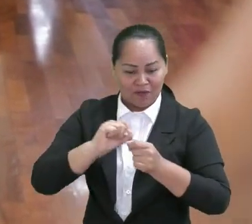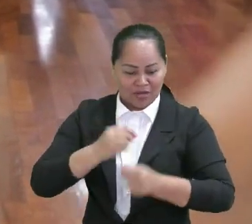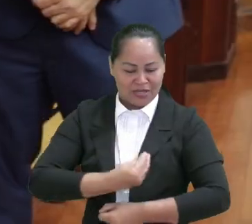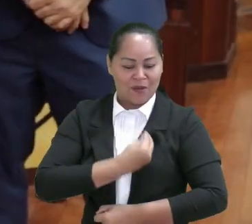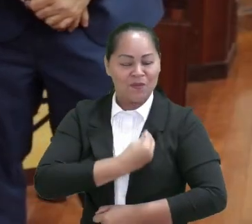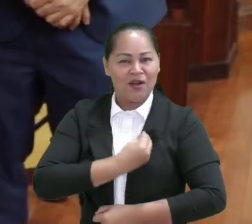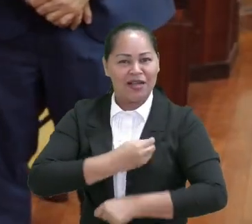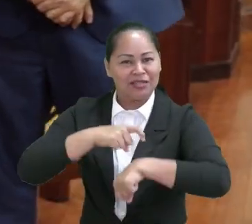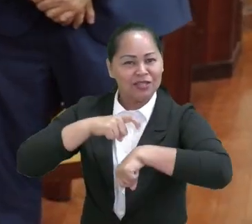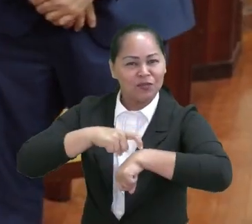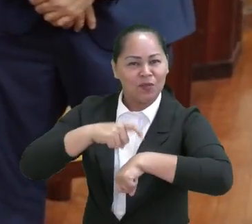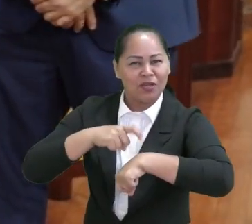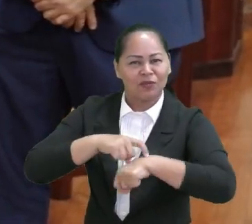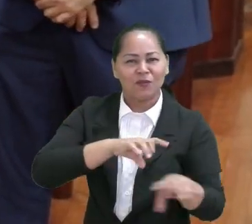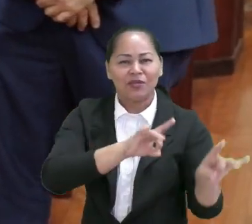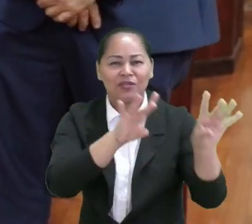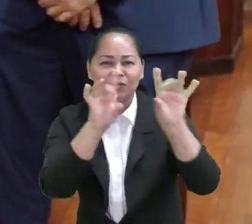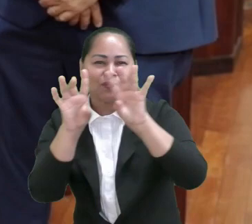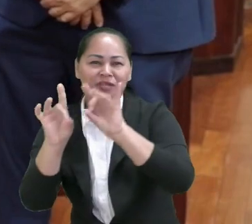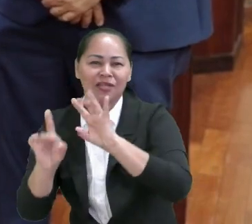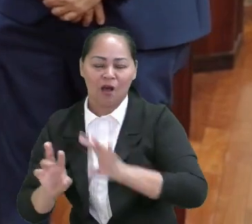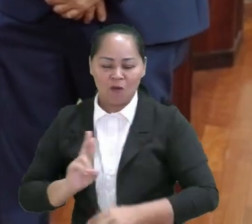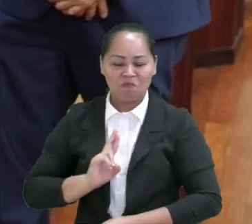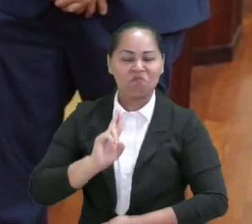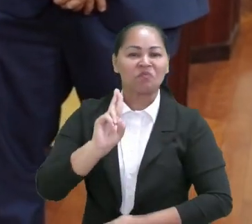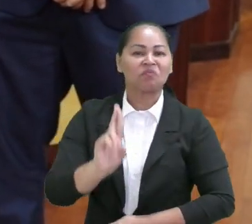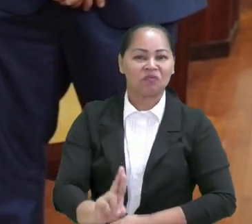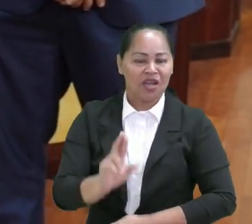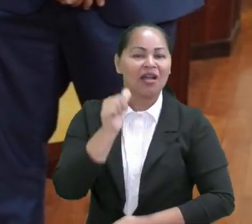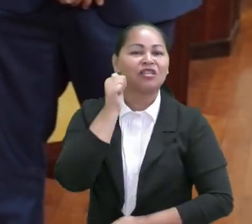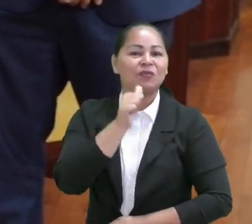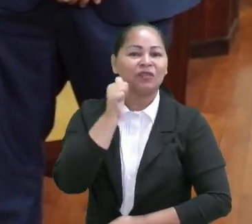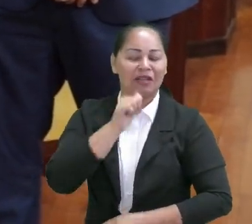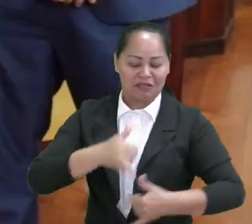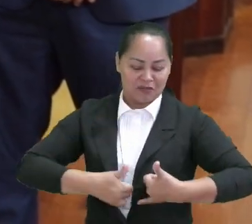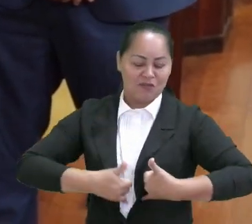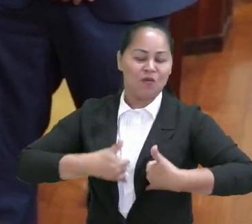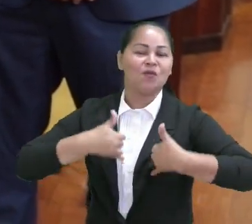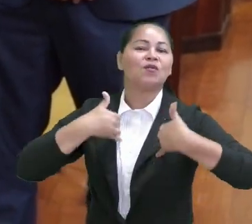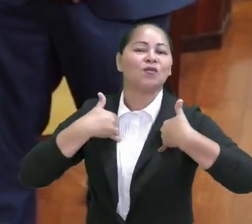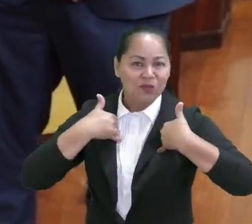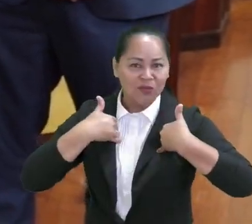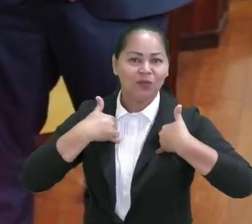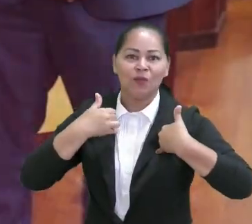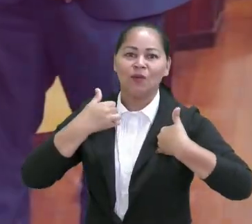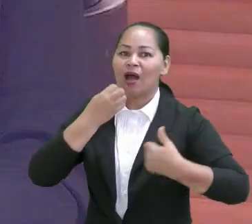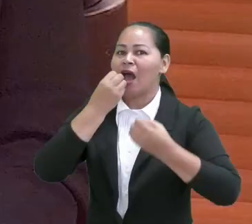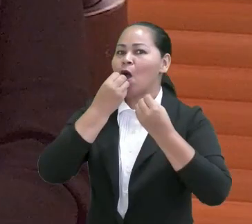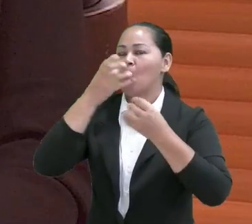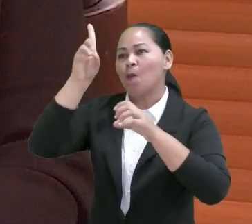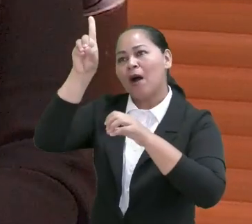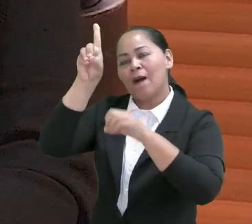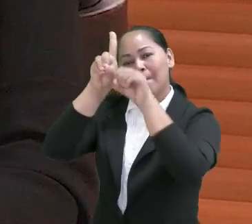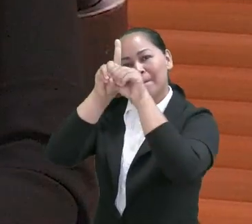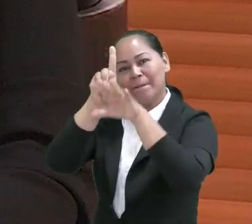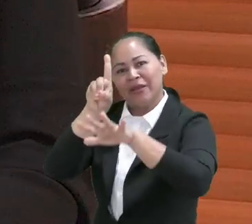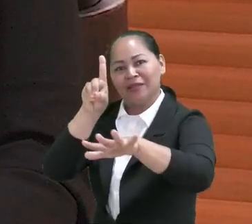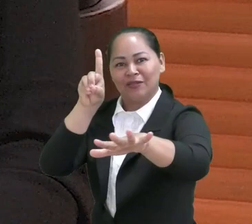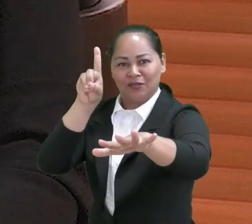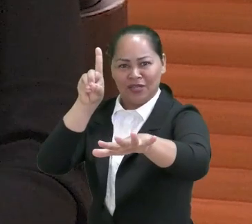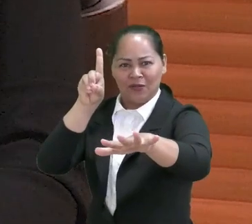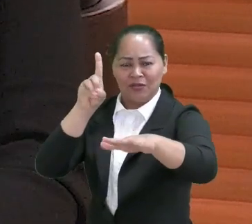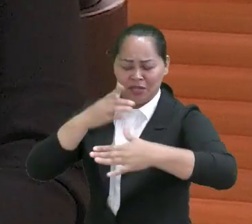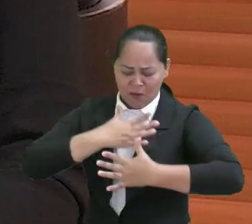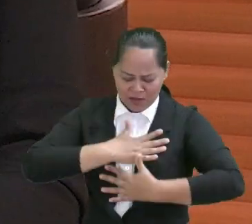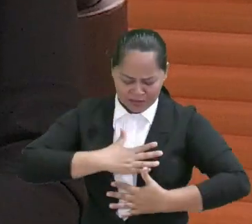desse momento, representar todas elas é mais que um privilégio, é uma bênção divina. Para mim é uma